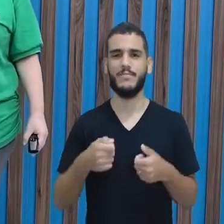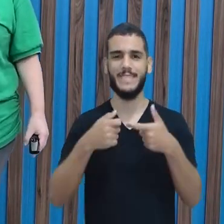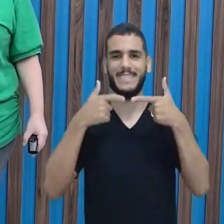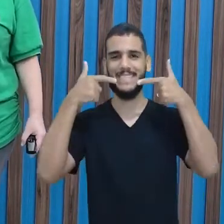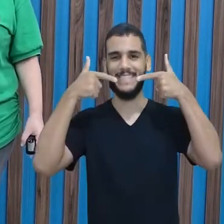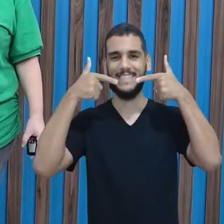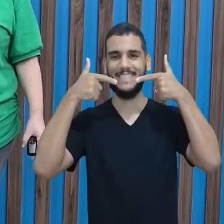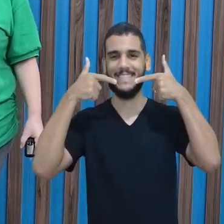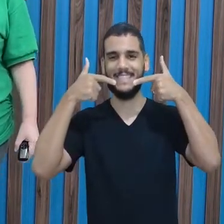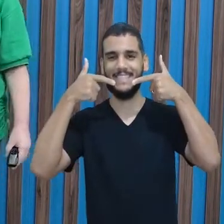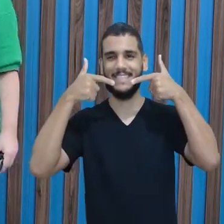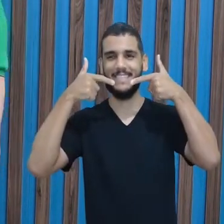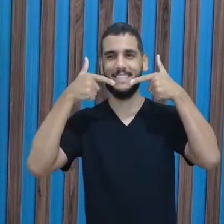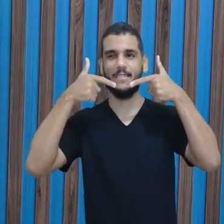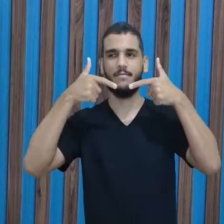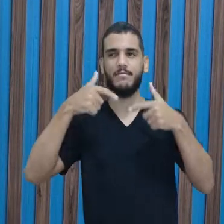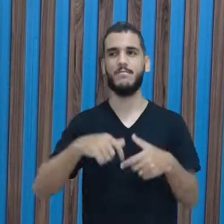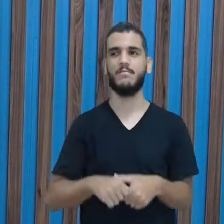Achei legal?